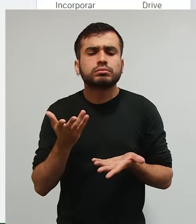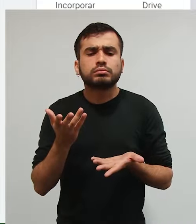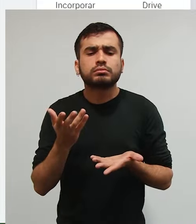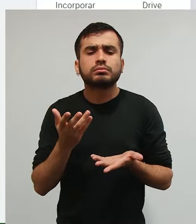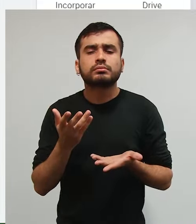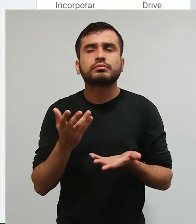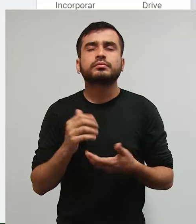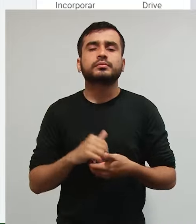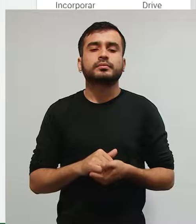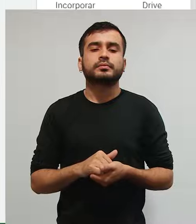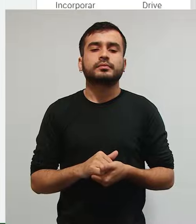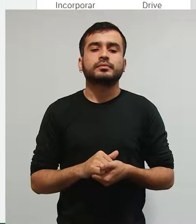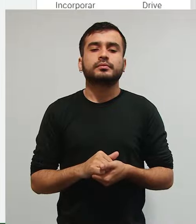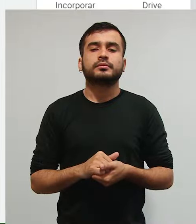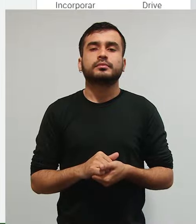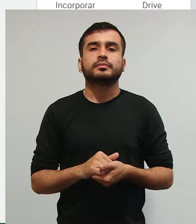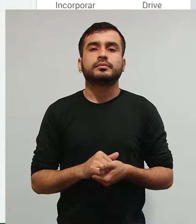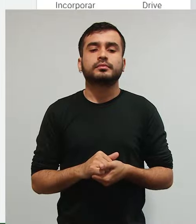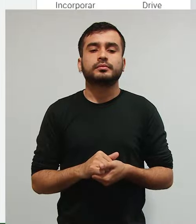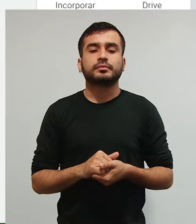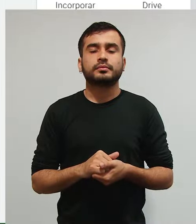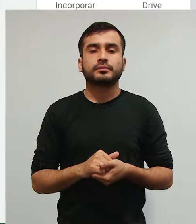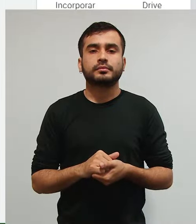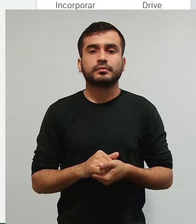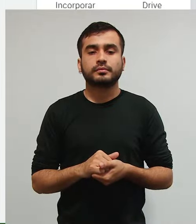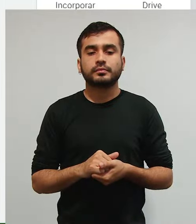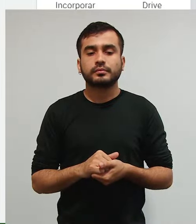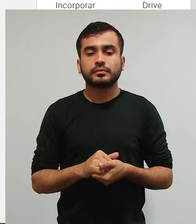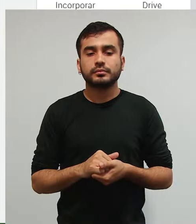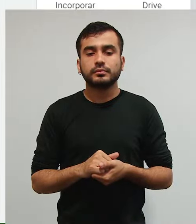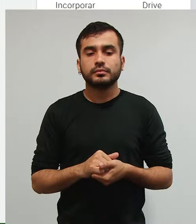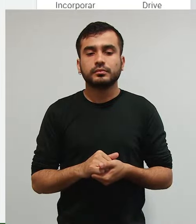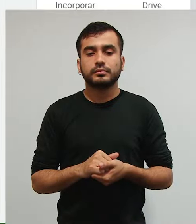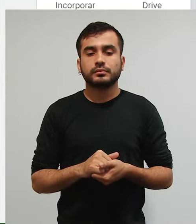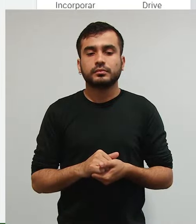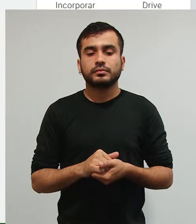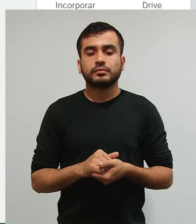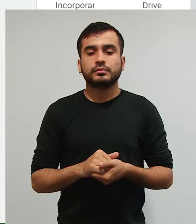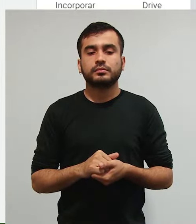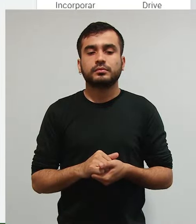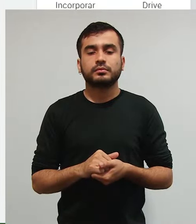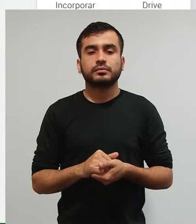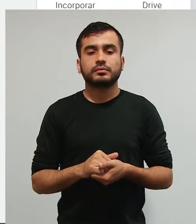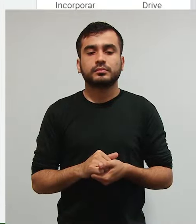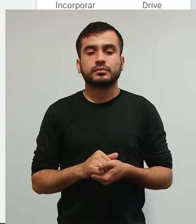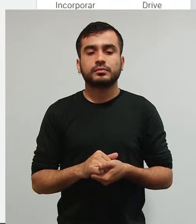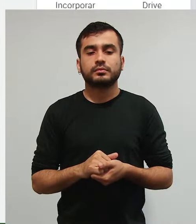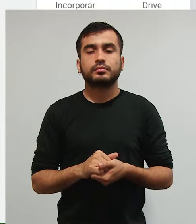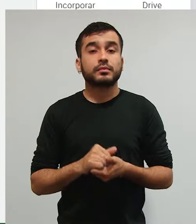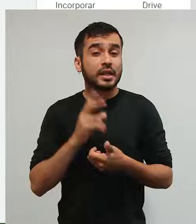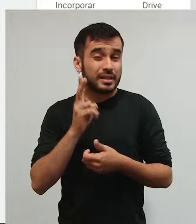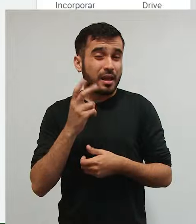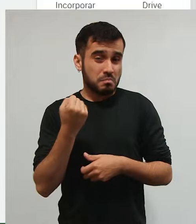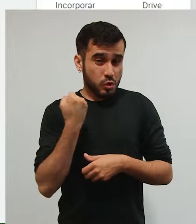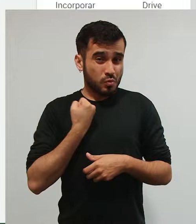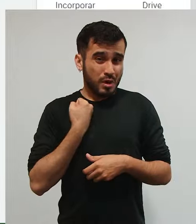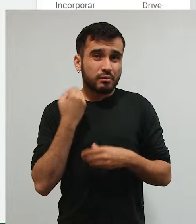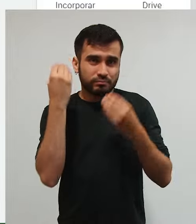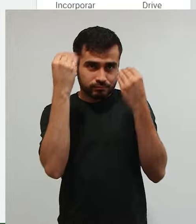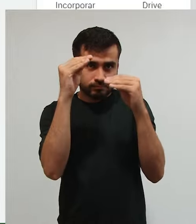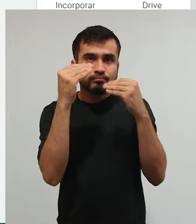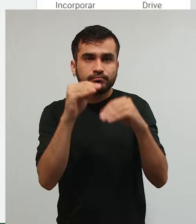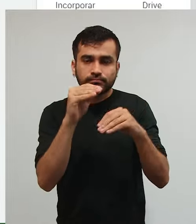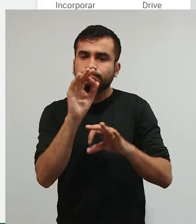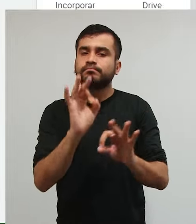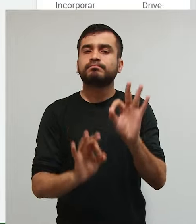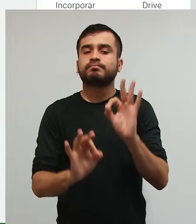2.1. Depois você vai ter uma seção 2.2. Qual que é a seção 2.2? Seção